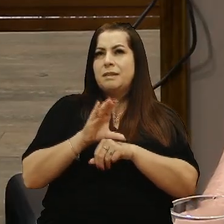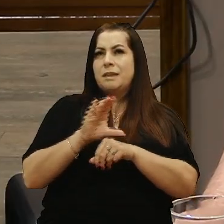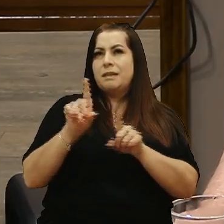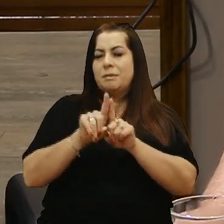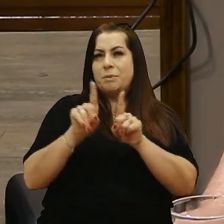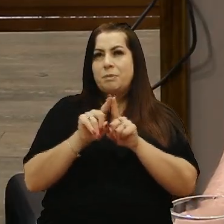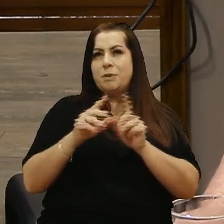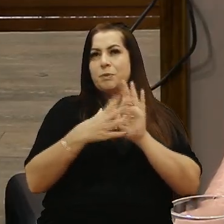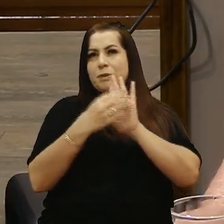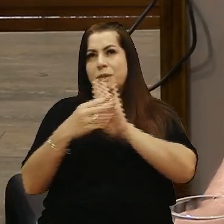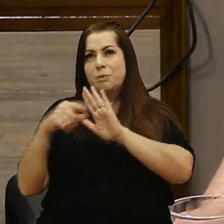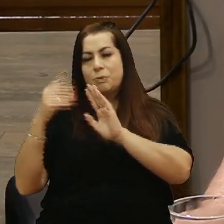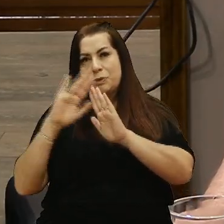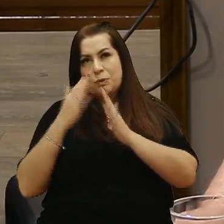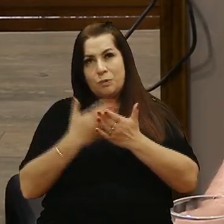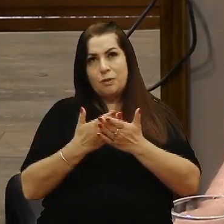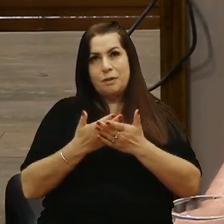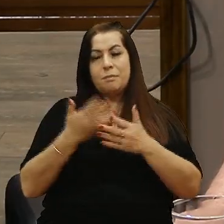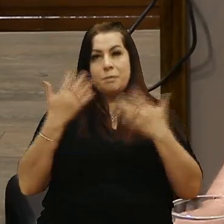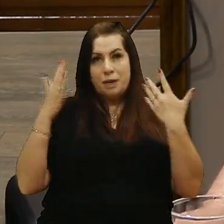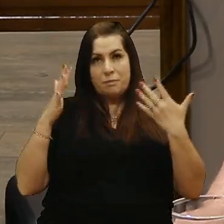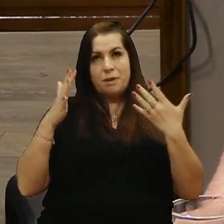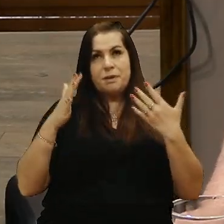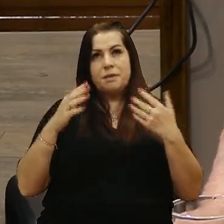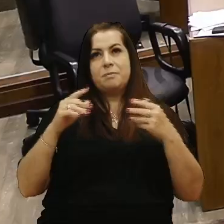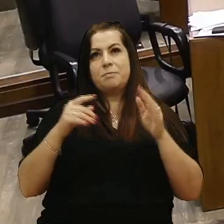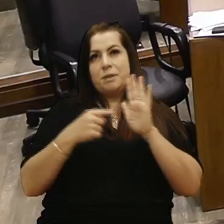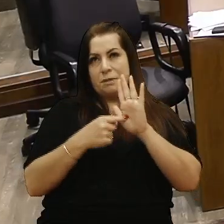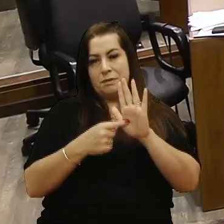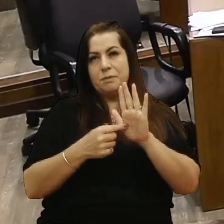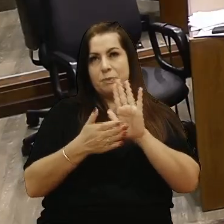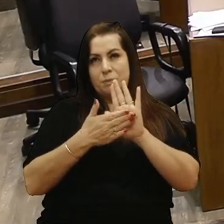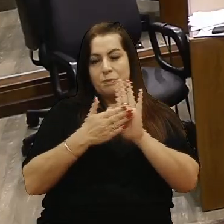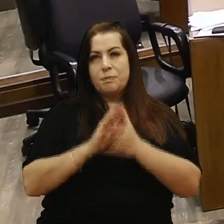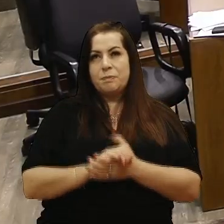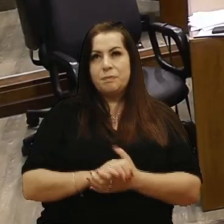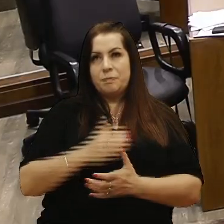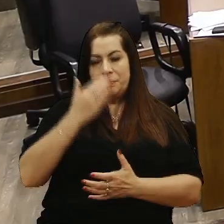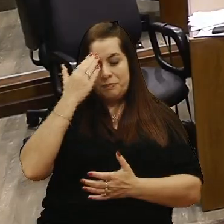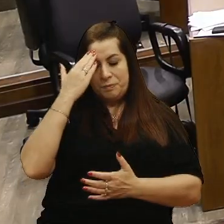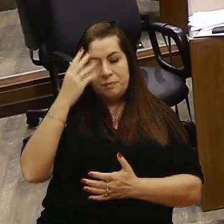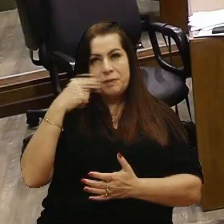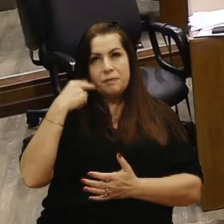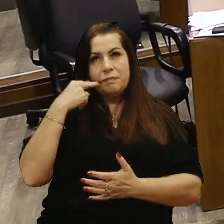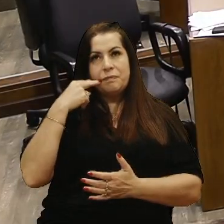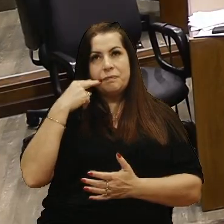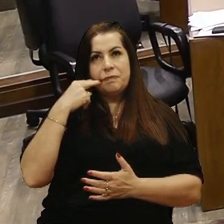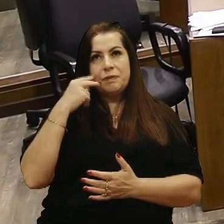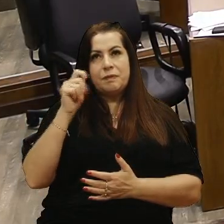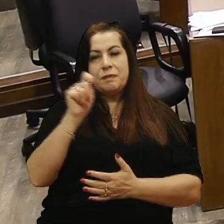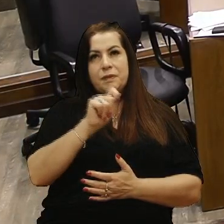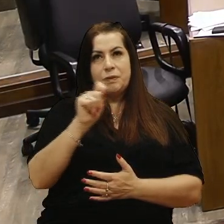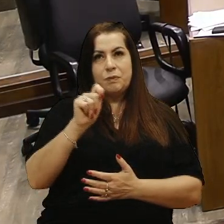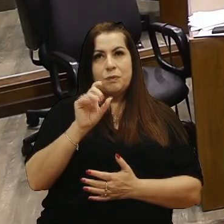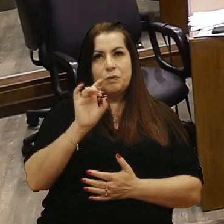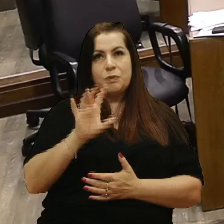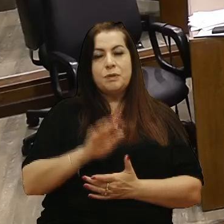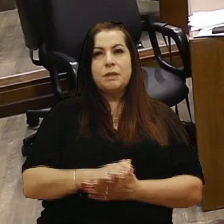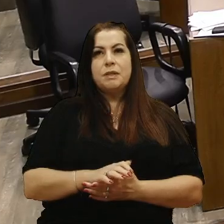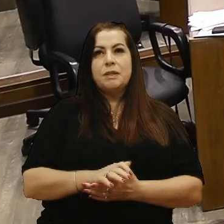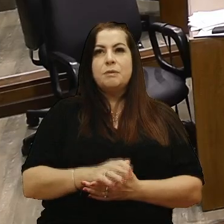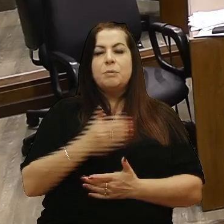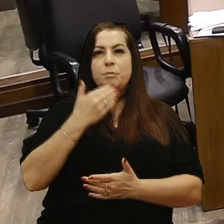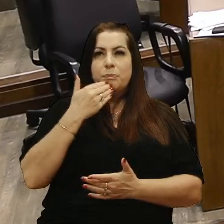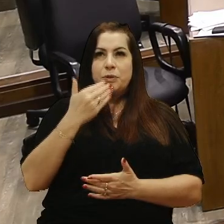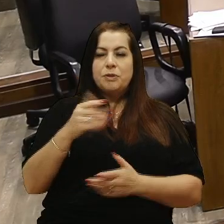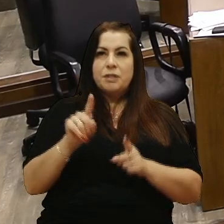de exemplo para outras escolas. Então, parabéns, vereadora, pela proposição. Obrigada, vereador. Sim, foi em agosto, era isso, né? E foi por uma